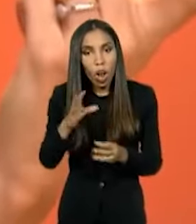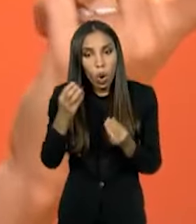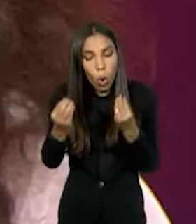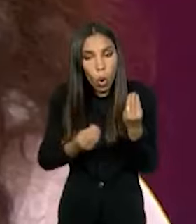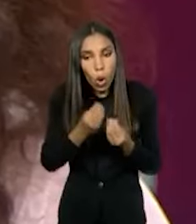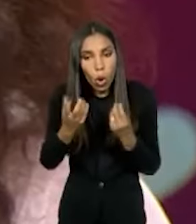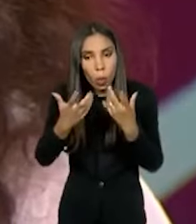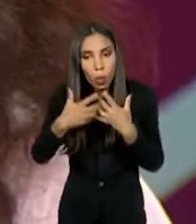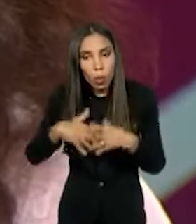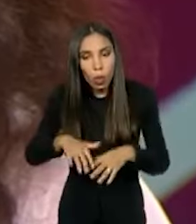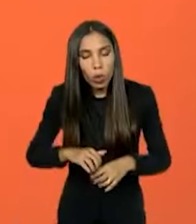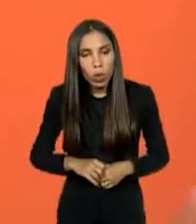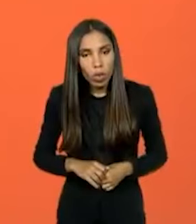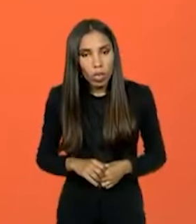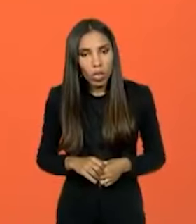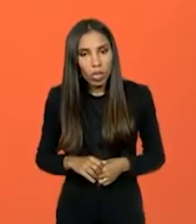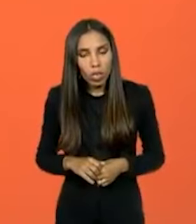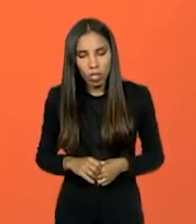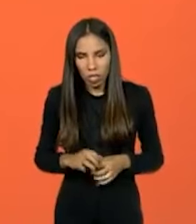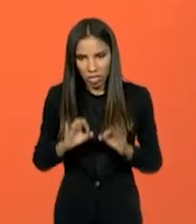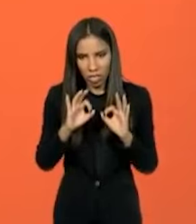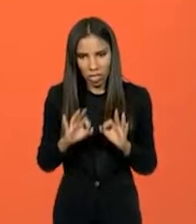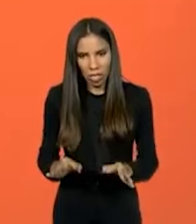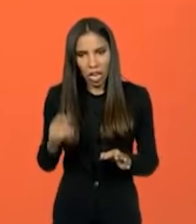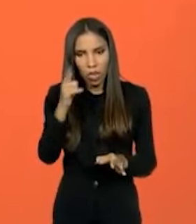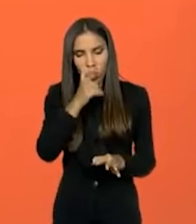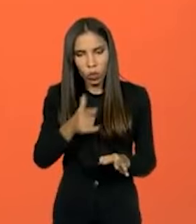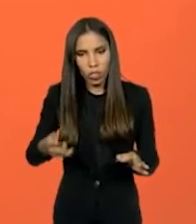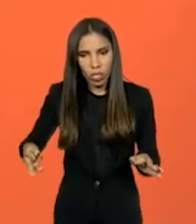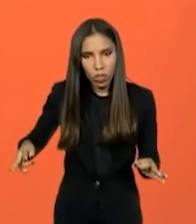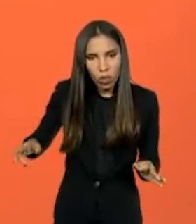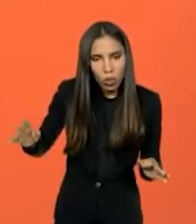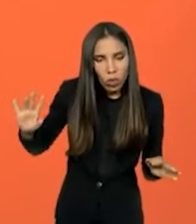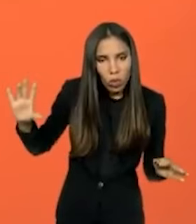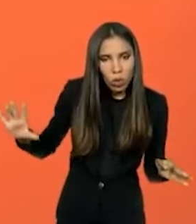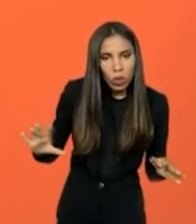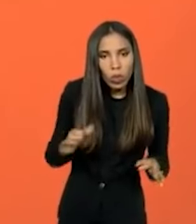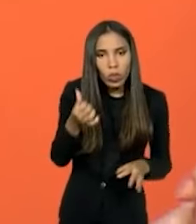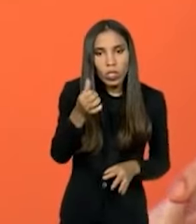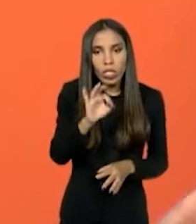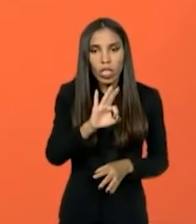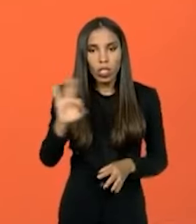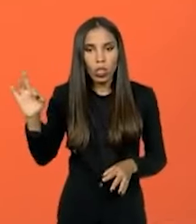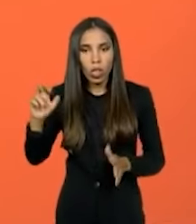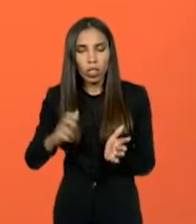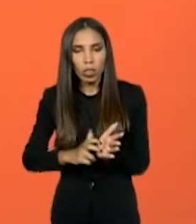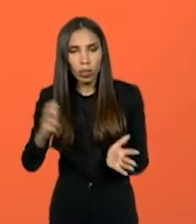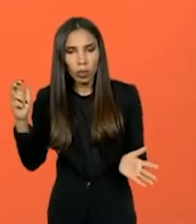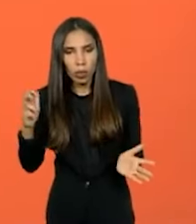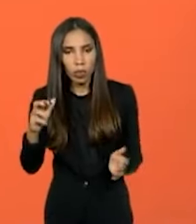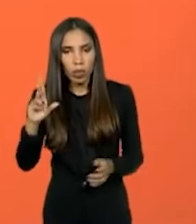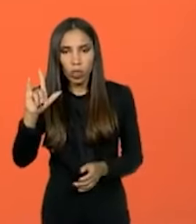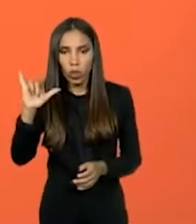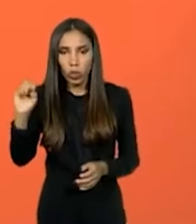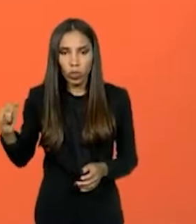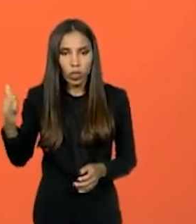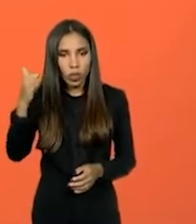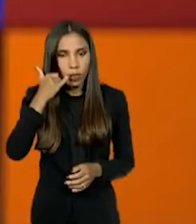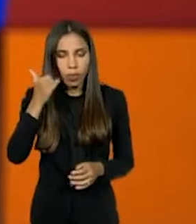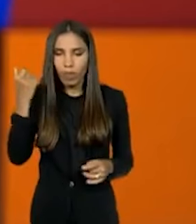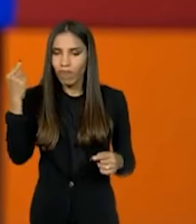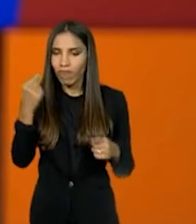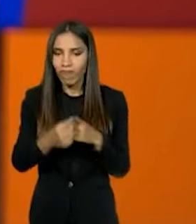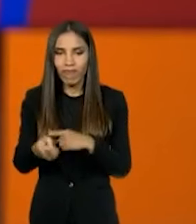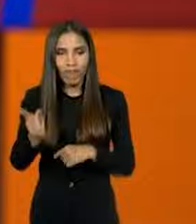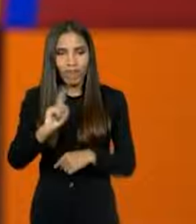faz mais sentido ainda para mim era certo que essa pessoa seria O doador às 6 da manhã O Lúcio me liga fala não deu